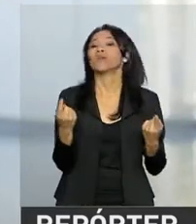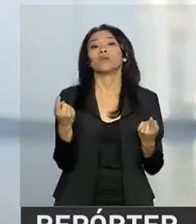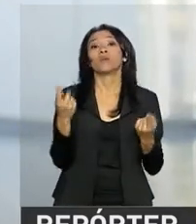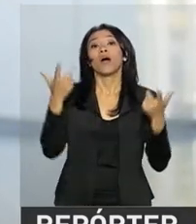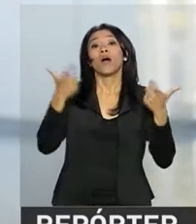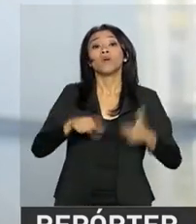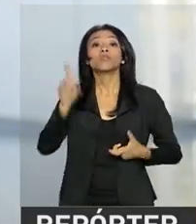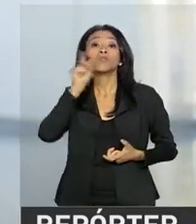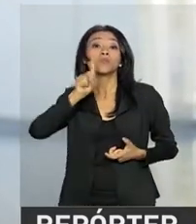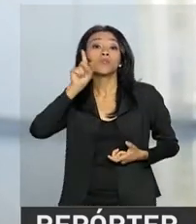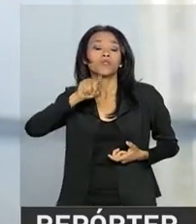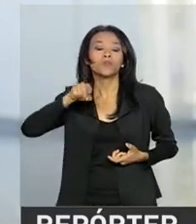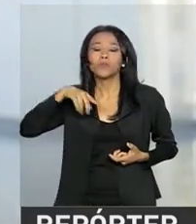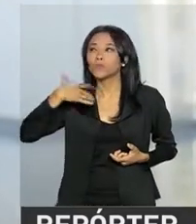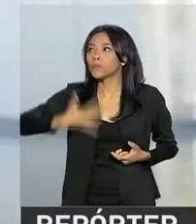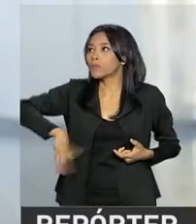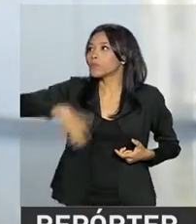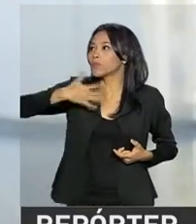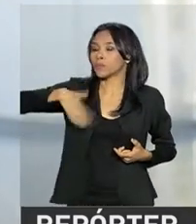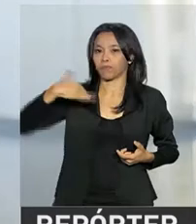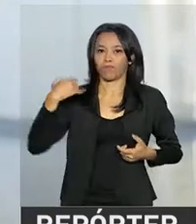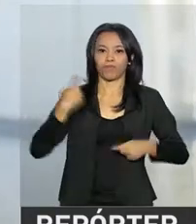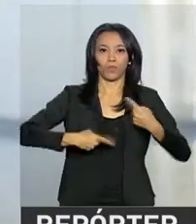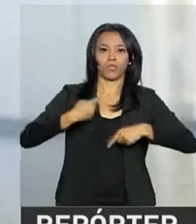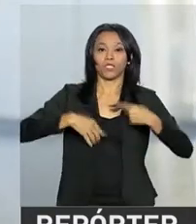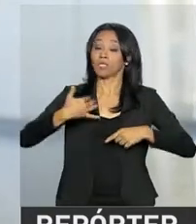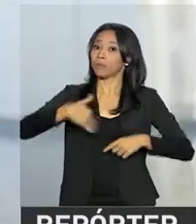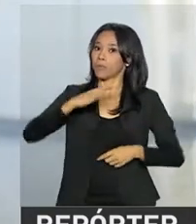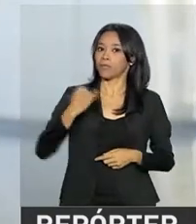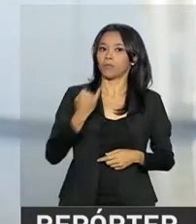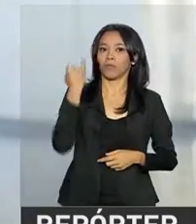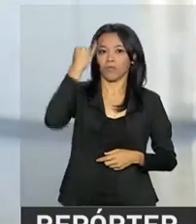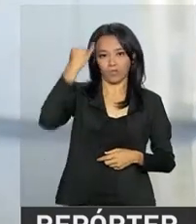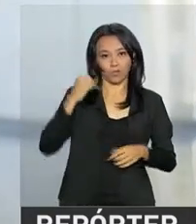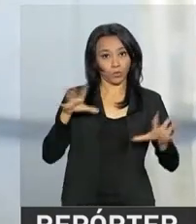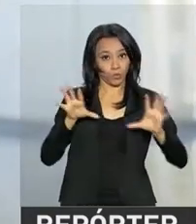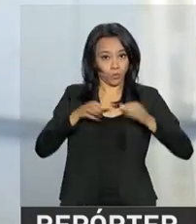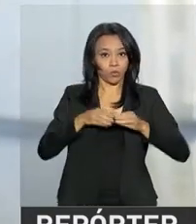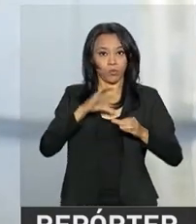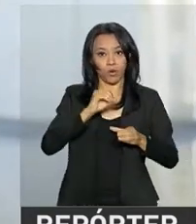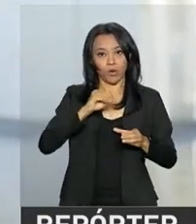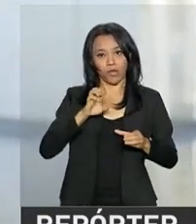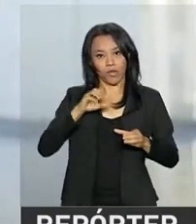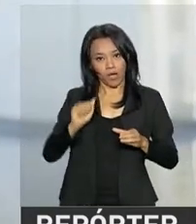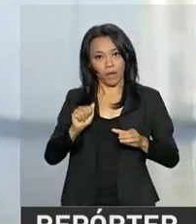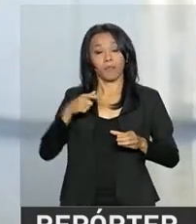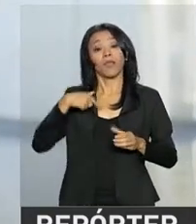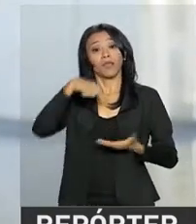reunião política mais importante do ano para a OEA. Questões como a aprovação de uma